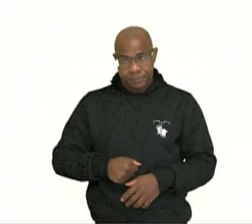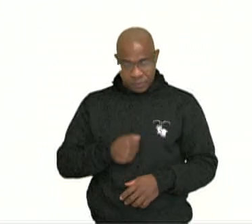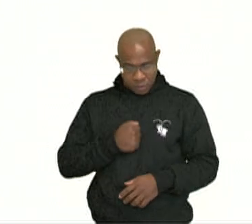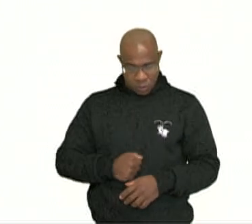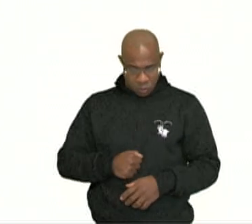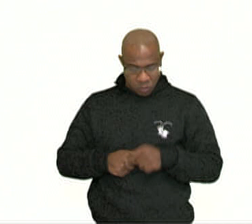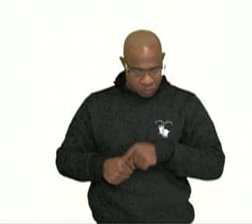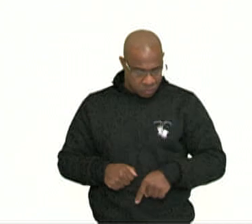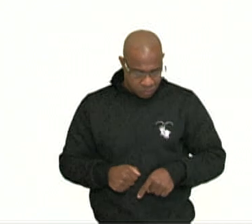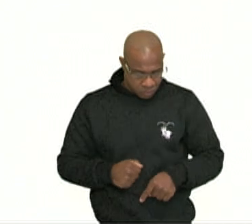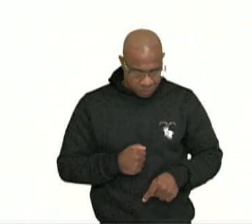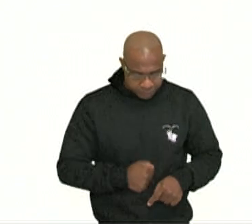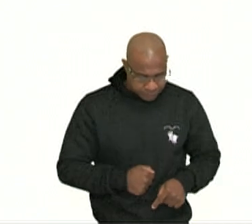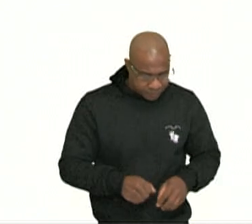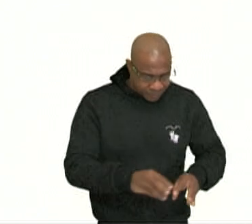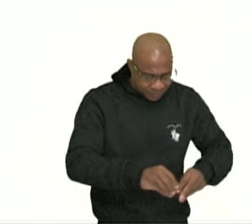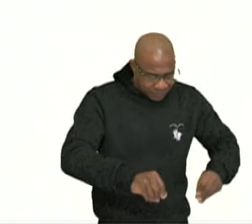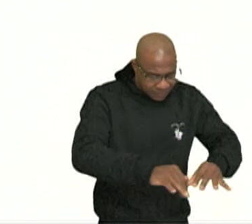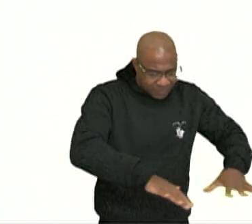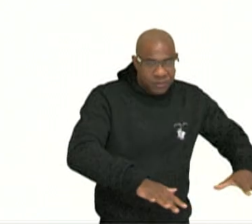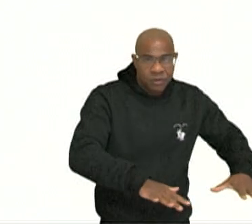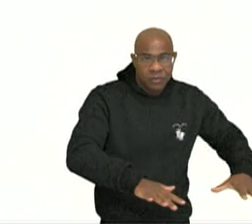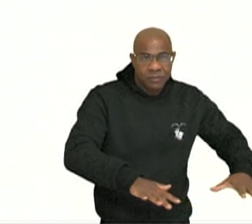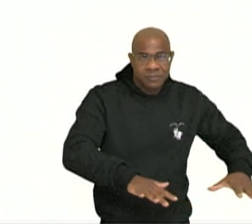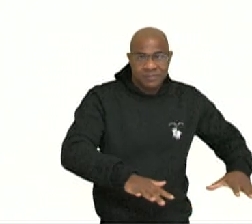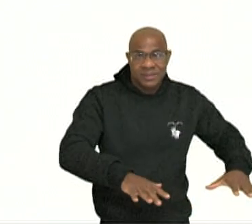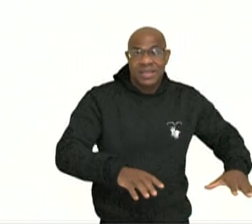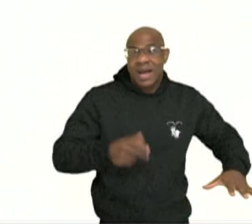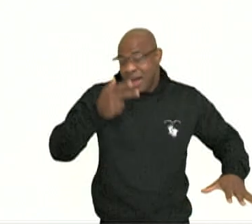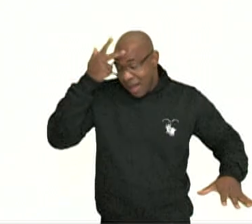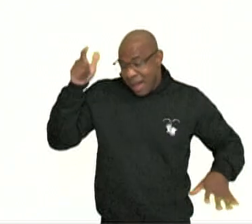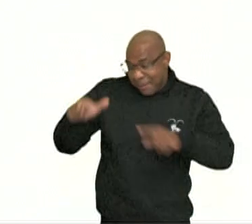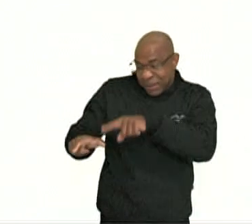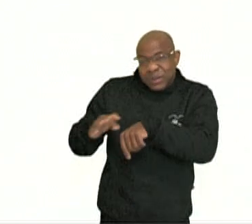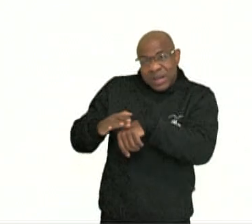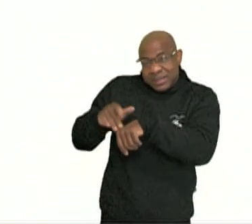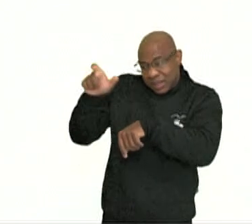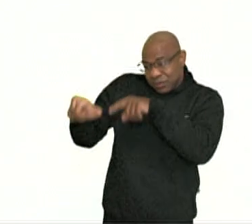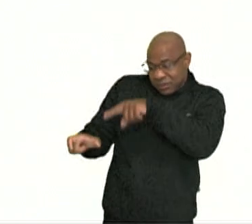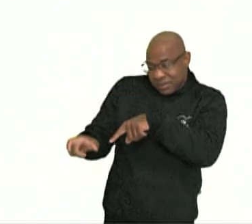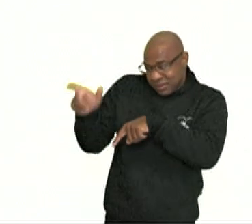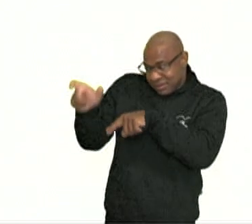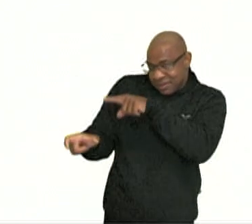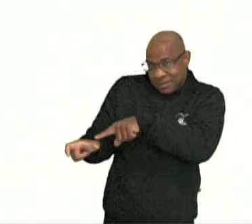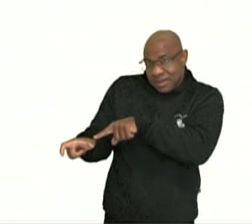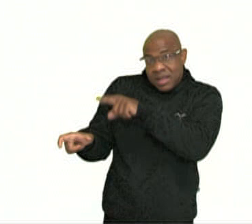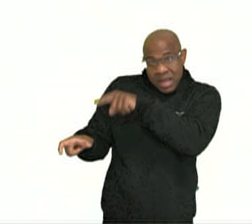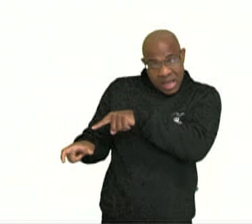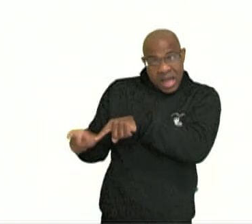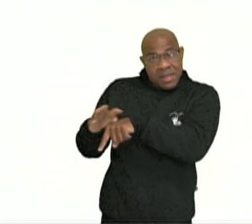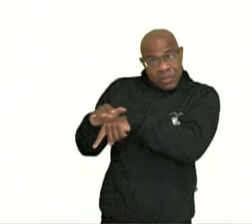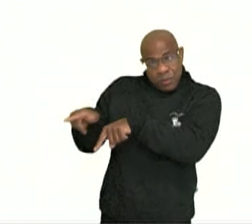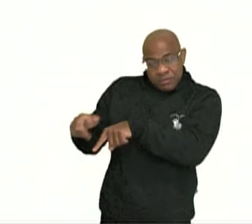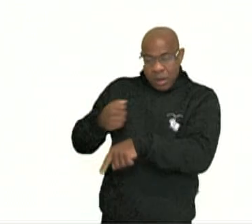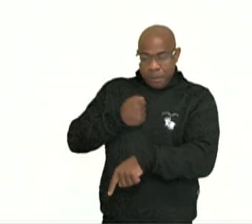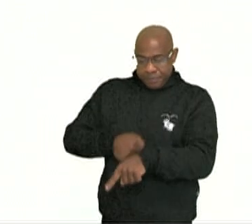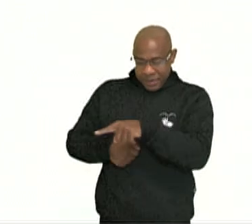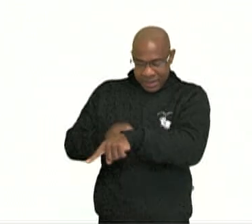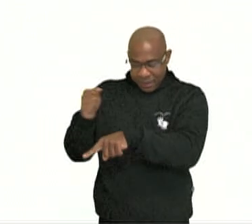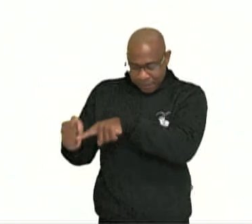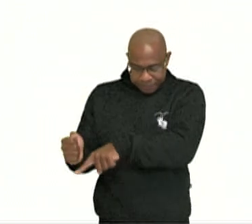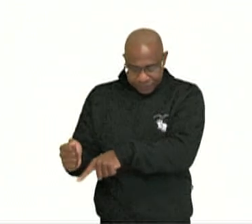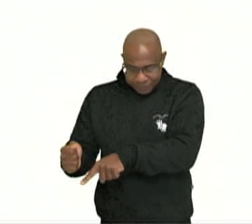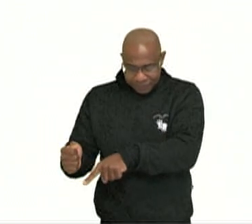vai estar ali contaminando o solo, né? O que vai acontecer? Os ovos vão eclodir, né? E